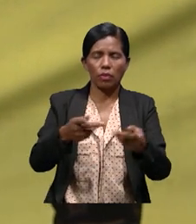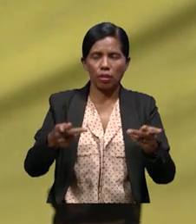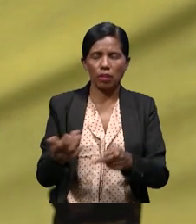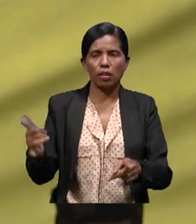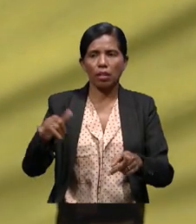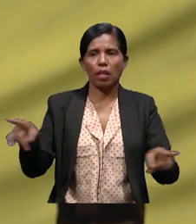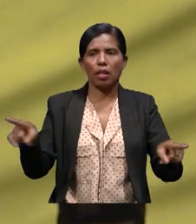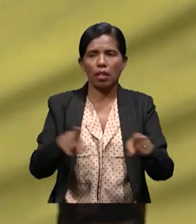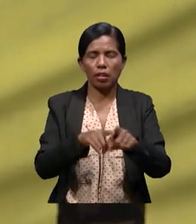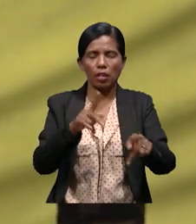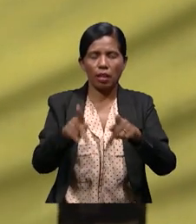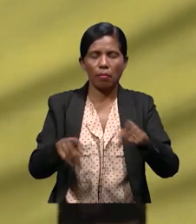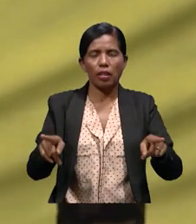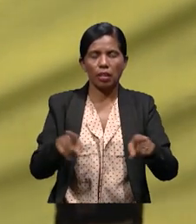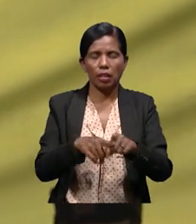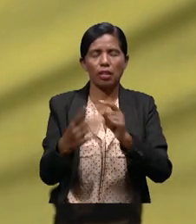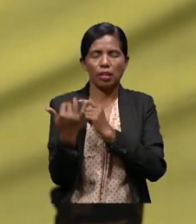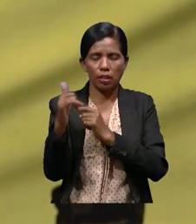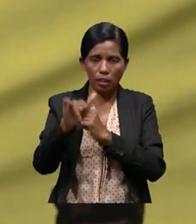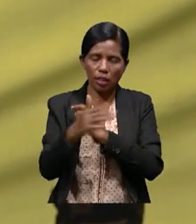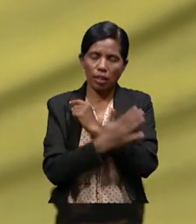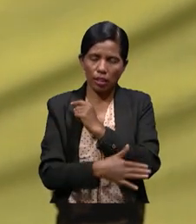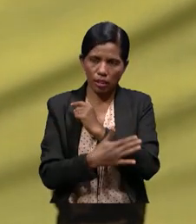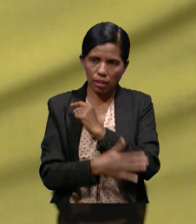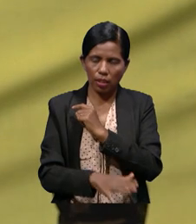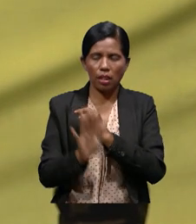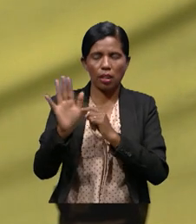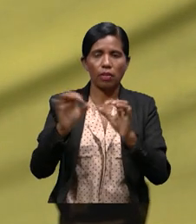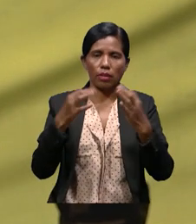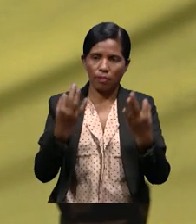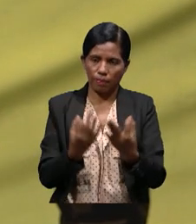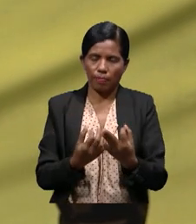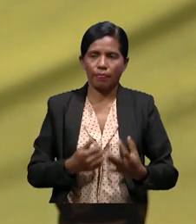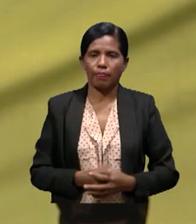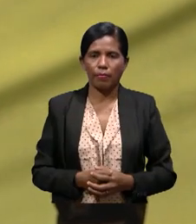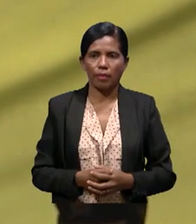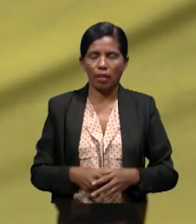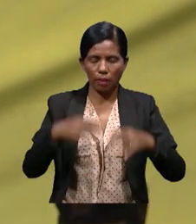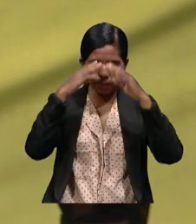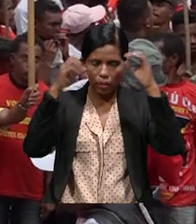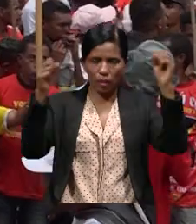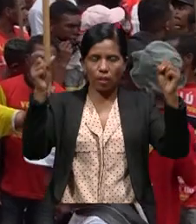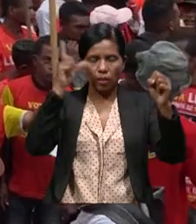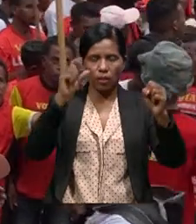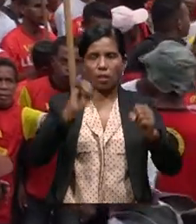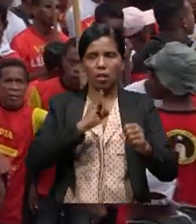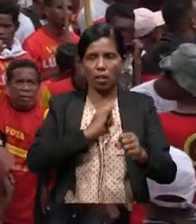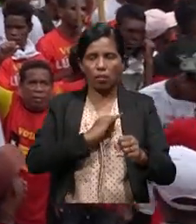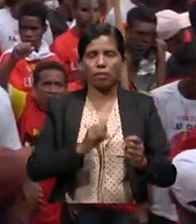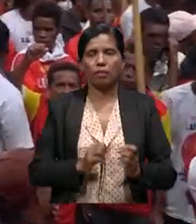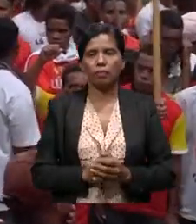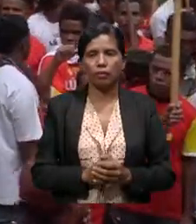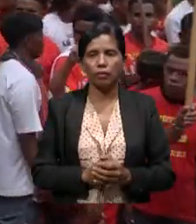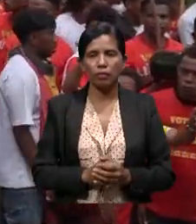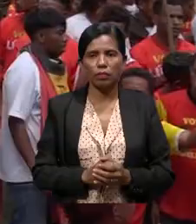nessa Ema e a ser nem Rai. Ema a nessa, Sira sai Ema e a ser nem família raça. Presidente da República de Hau,